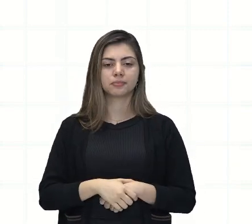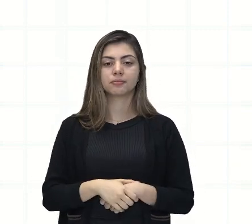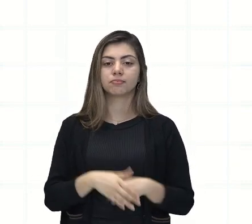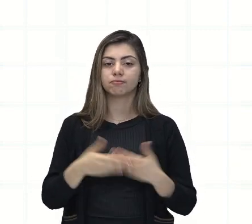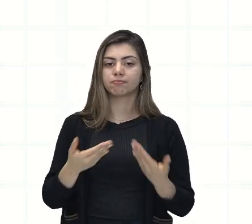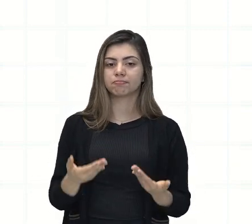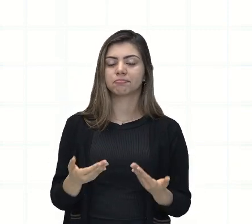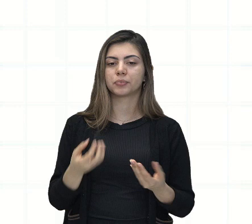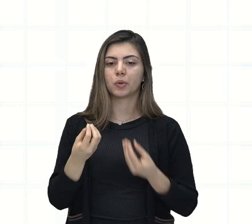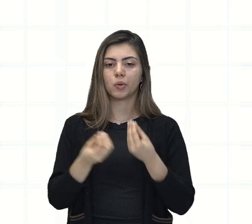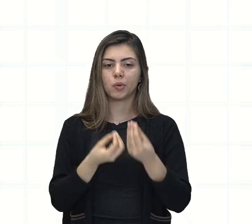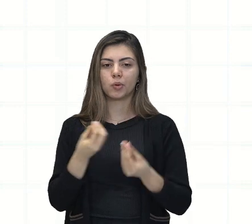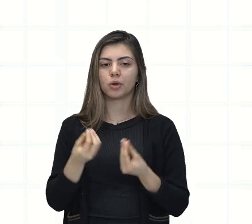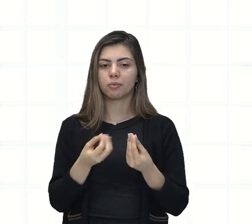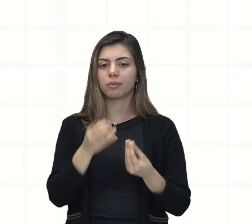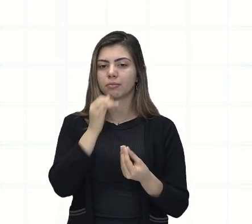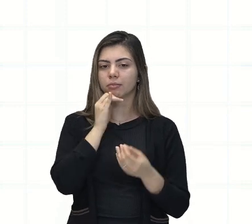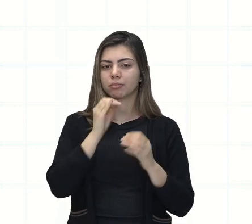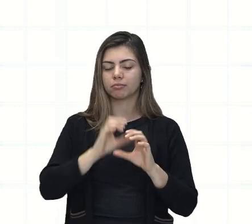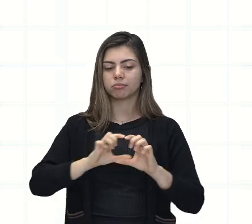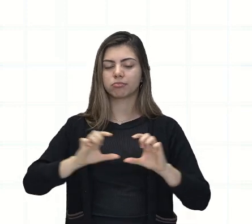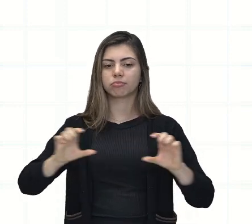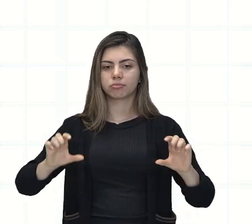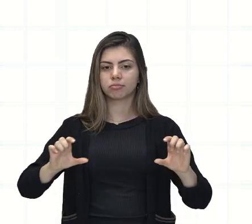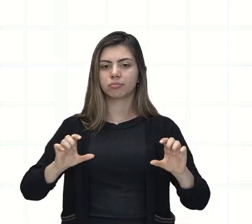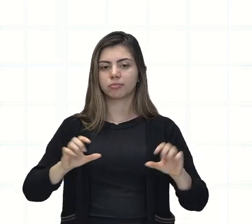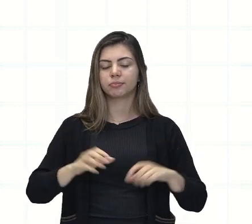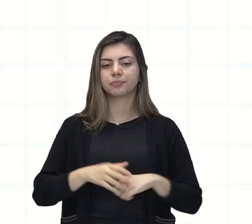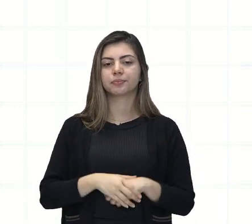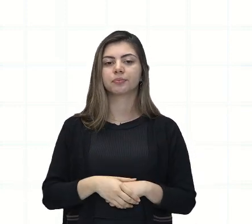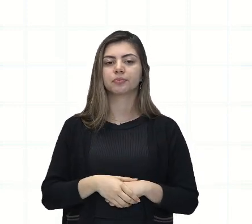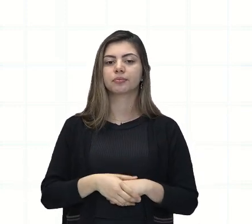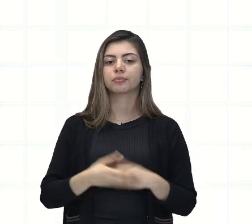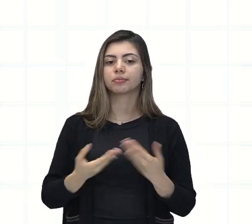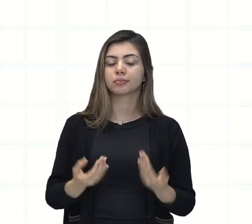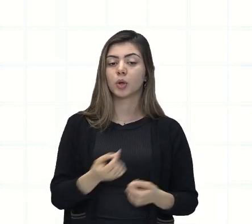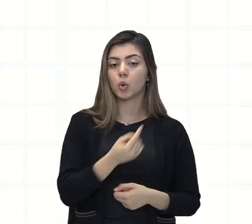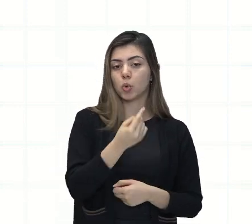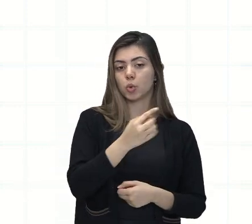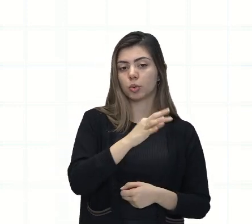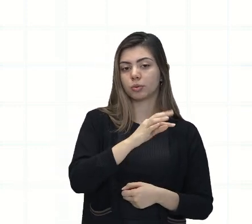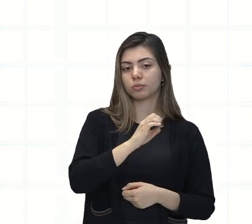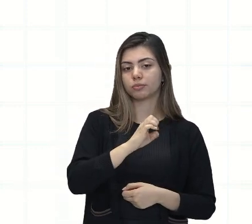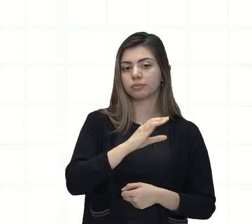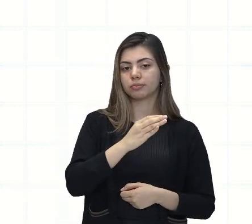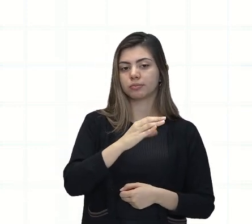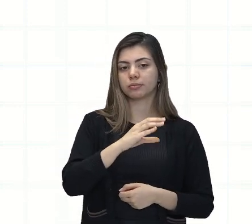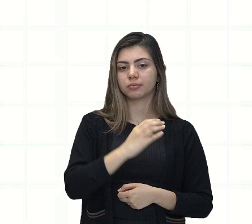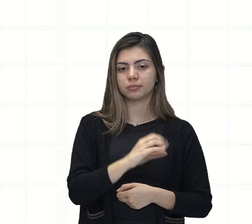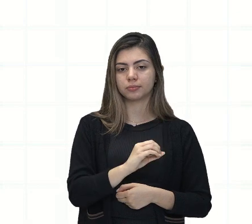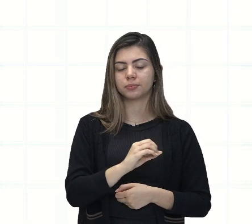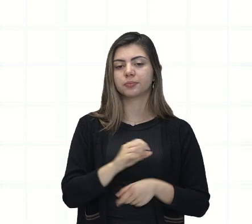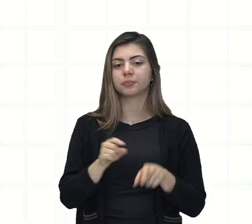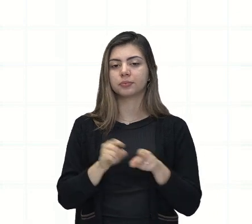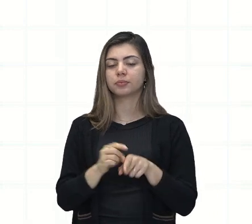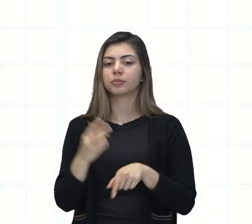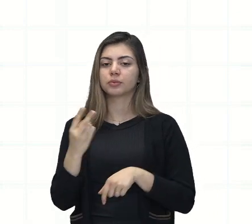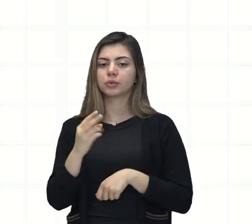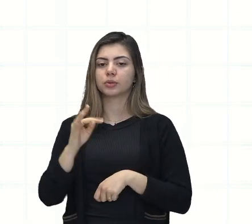fracionário, né, vai ter frações de um número inteiro. Então, aqui, ó, 1/3 e aqui